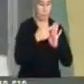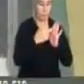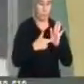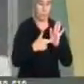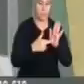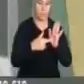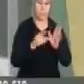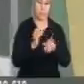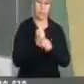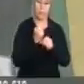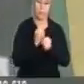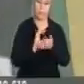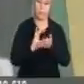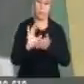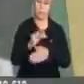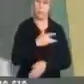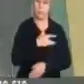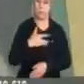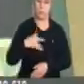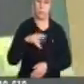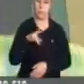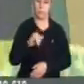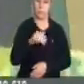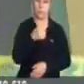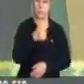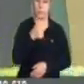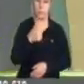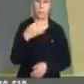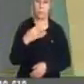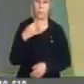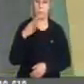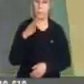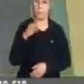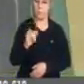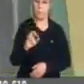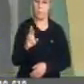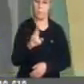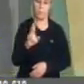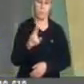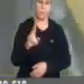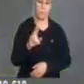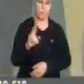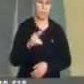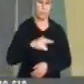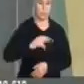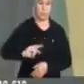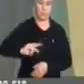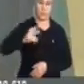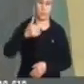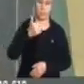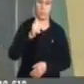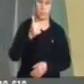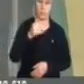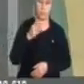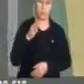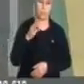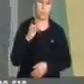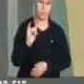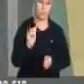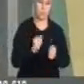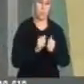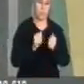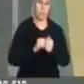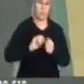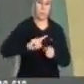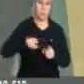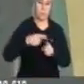orçamento previsto para a saúde será de 114 bilhões de reais, no incremento de 11 bilhões, garantida a correção da